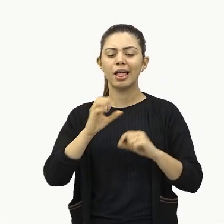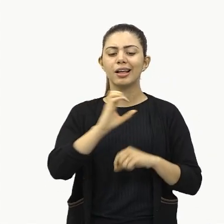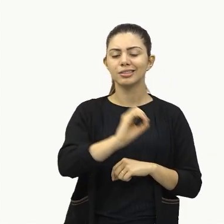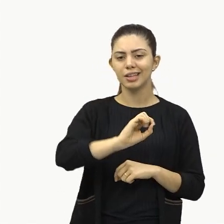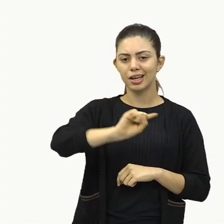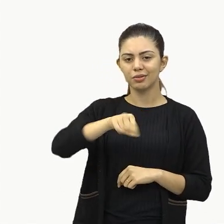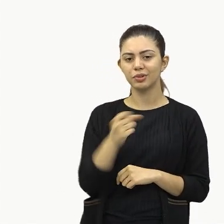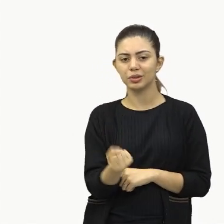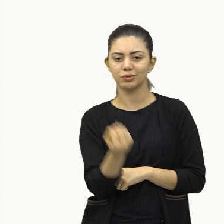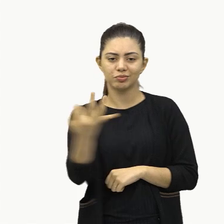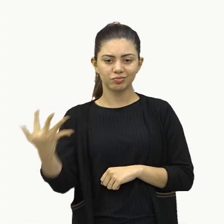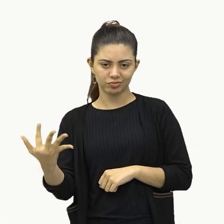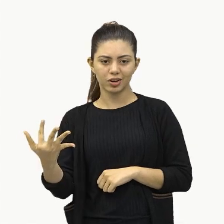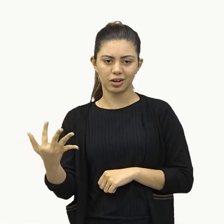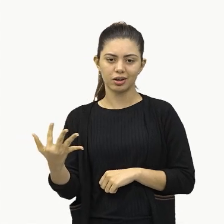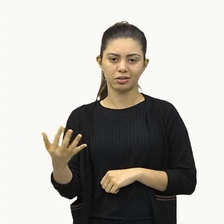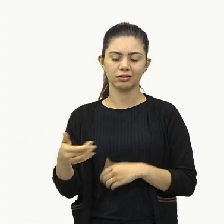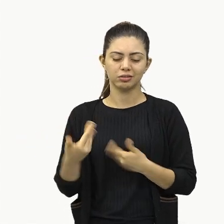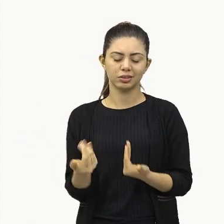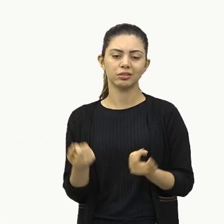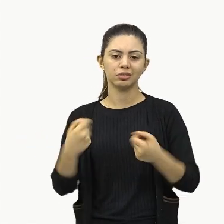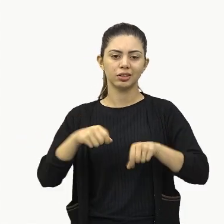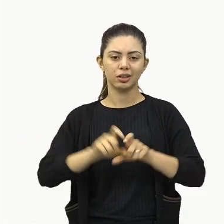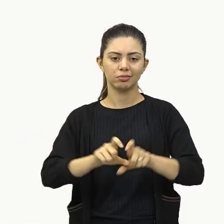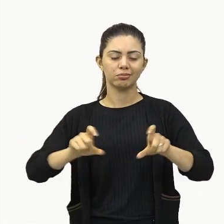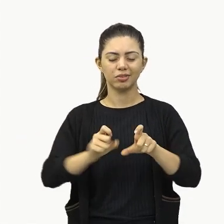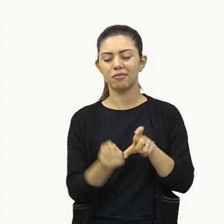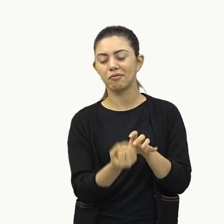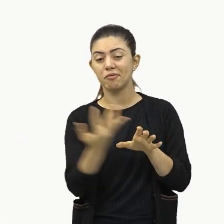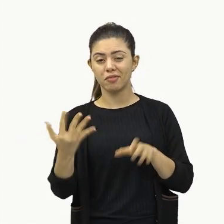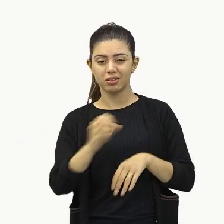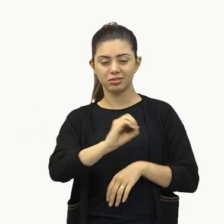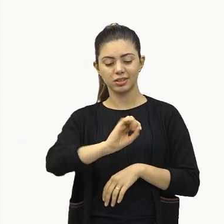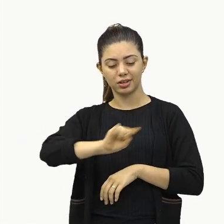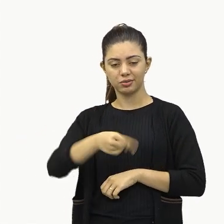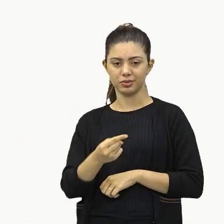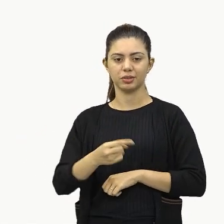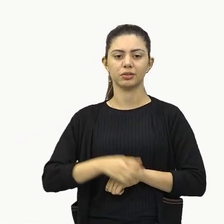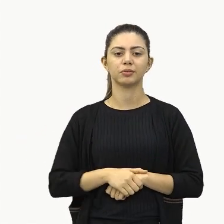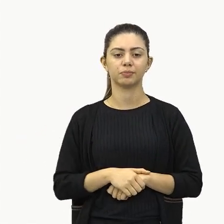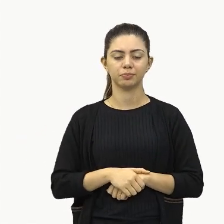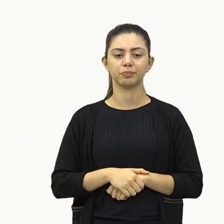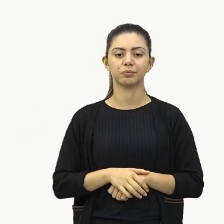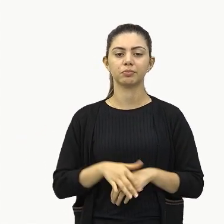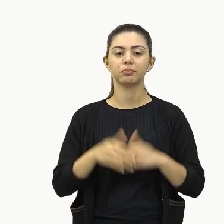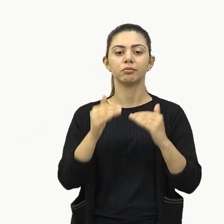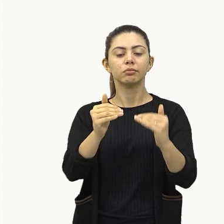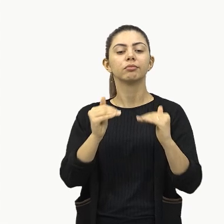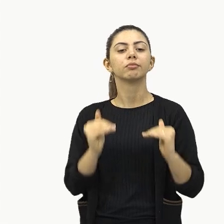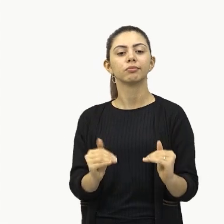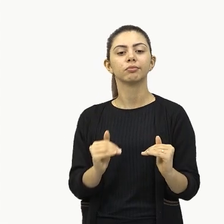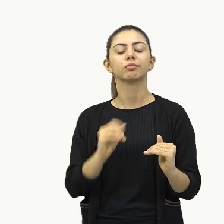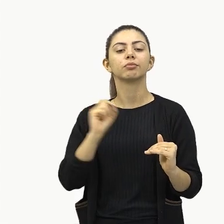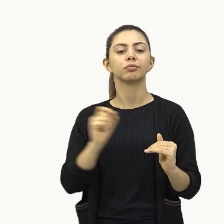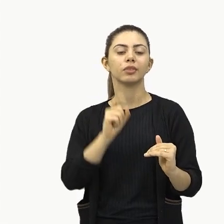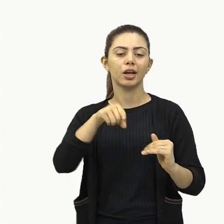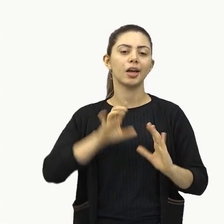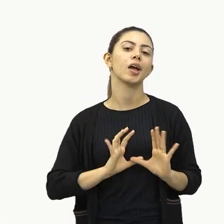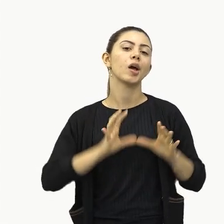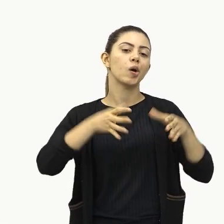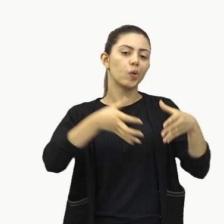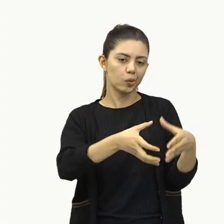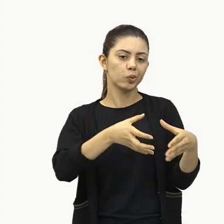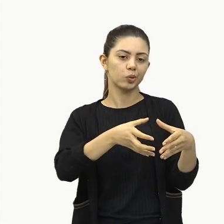não exatos com representação infinita e não periódica. E, finalmente, chegamos aí